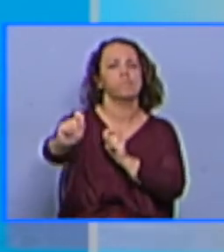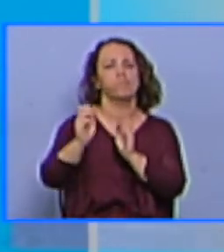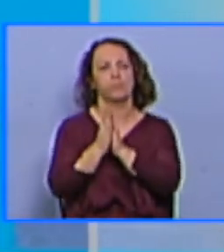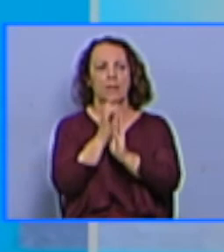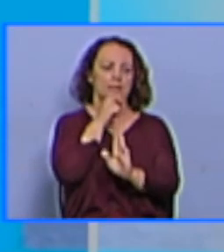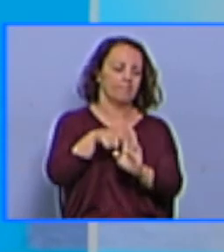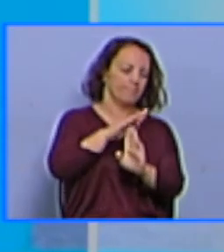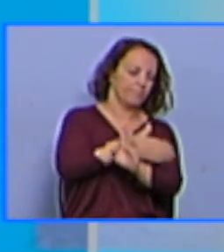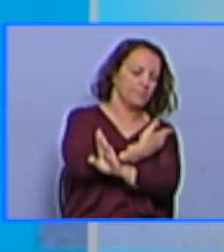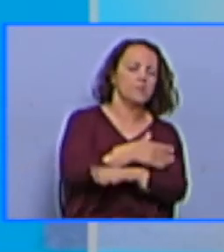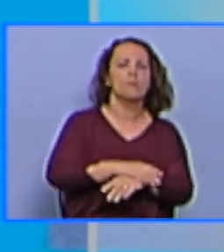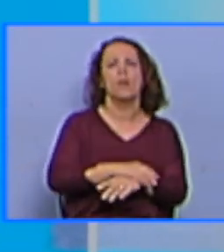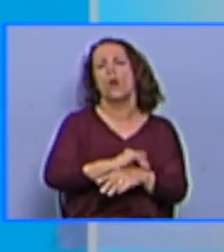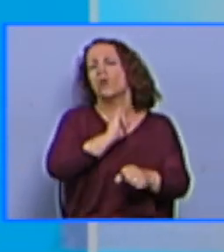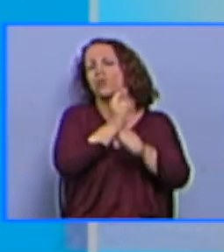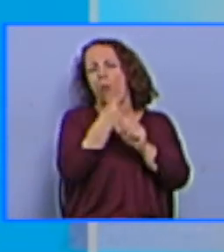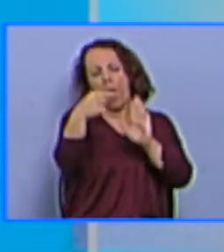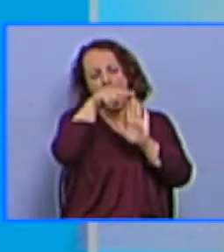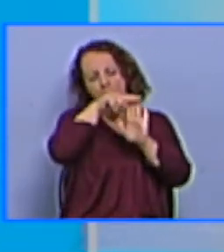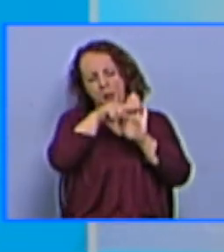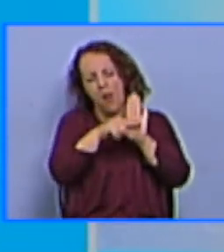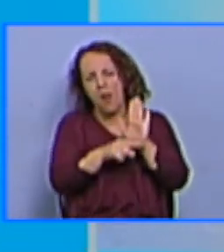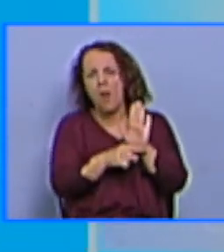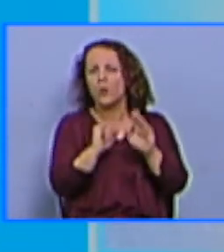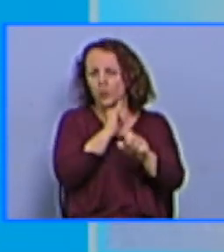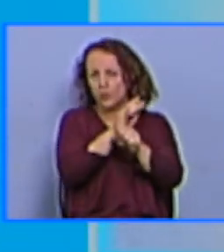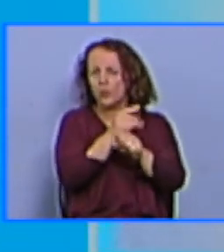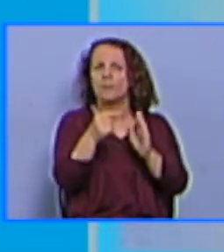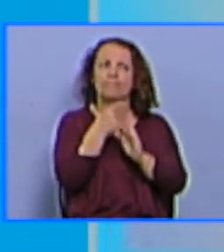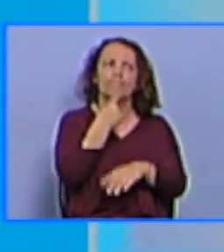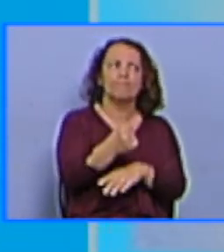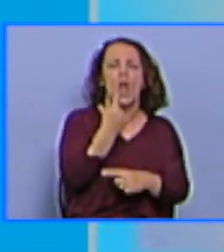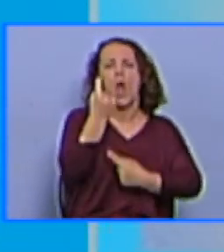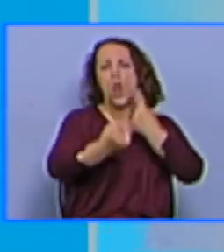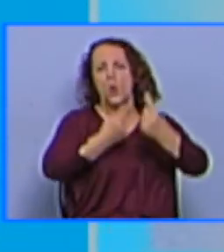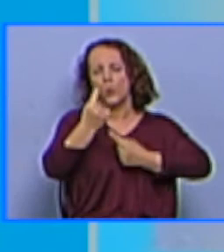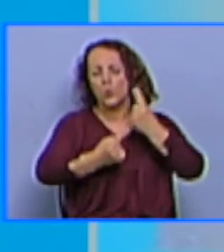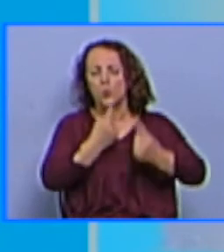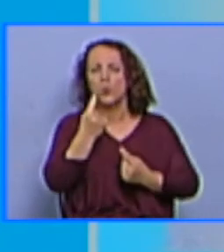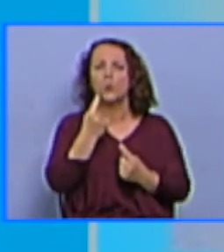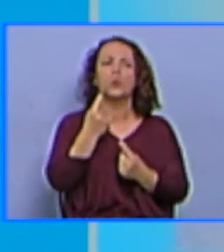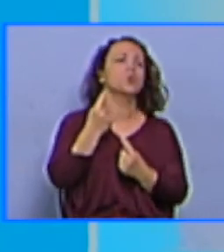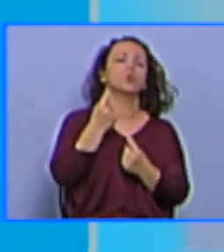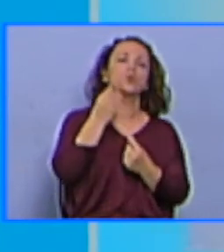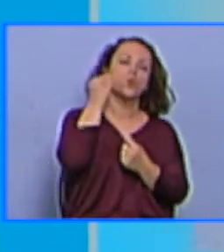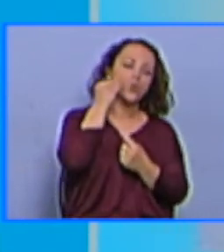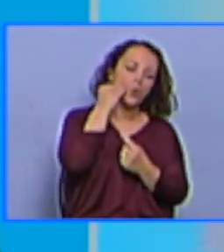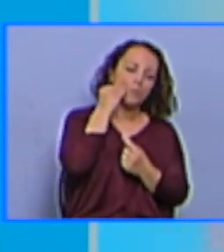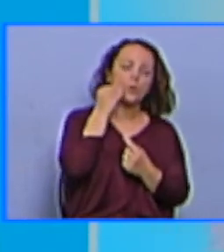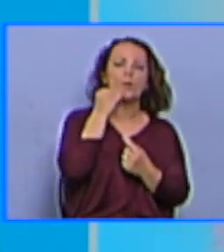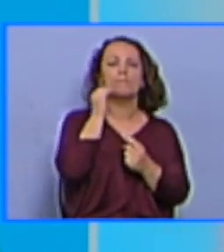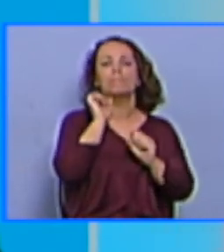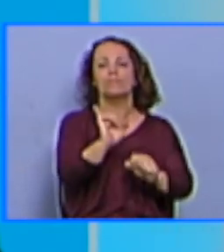terminado. Depois há um conjunto de números que permite aqui sobre alguns sacramentos e também alguns sacramentais. Em linguagem,